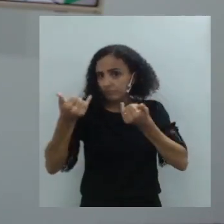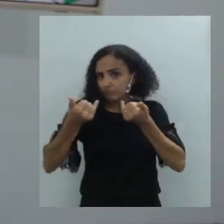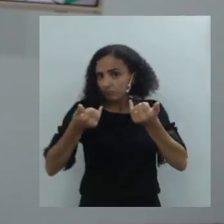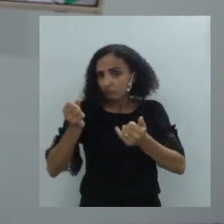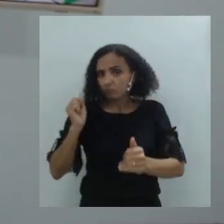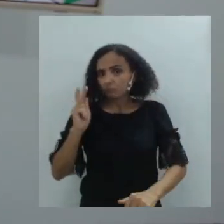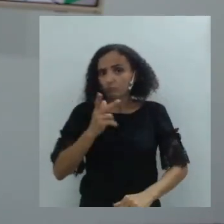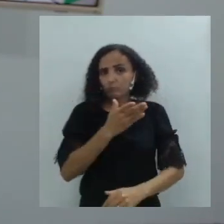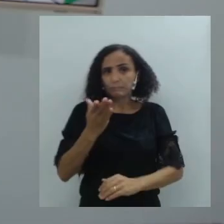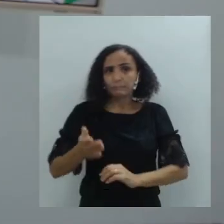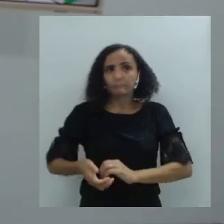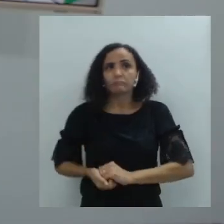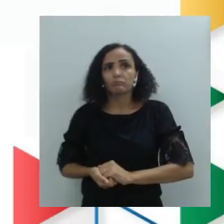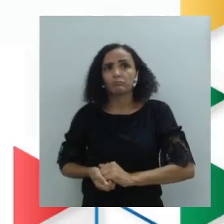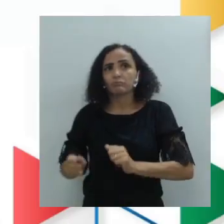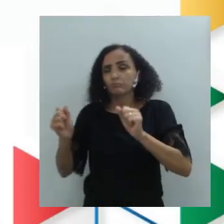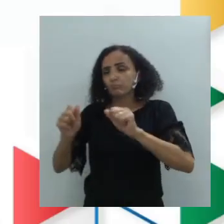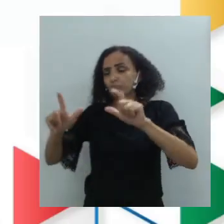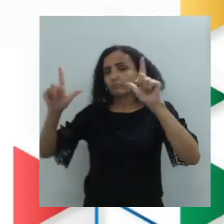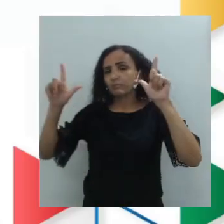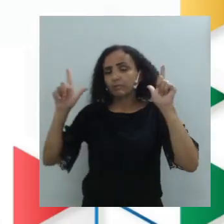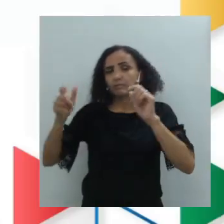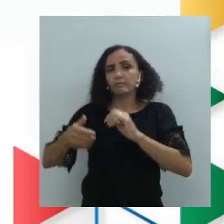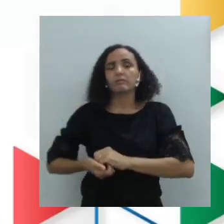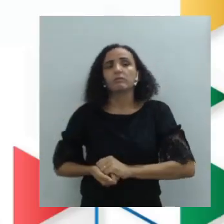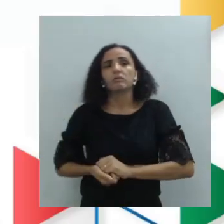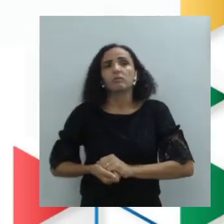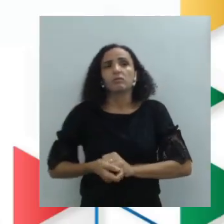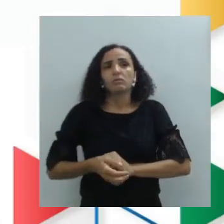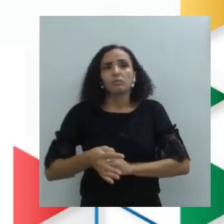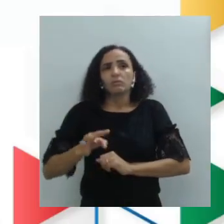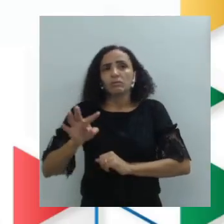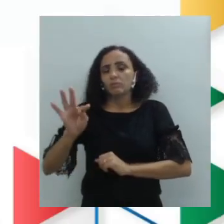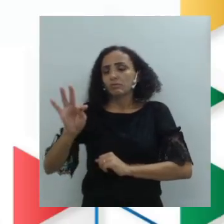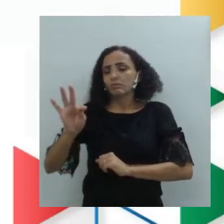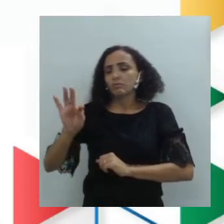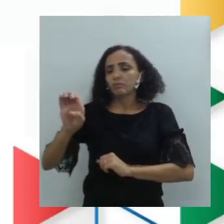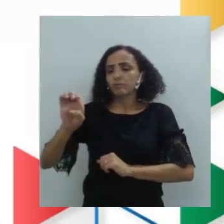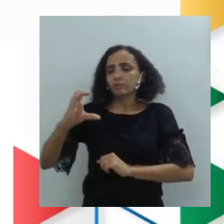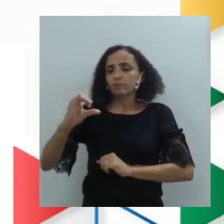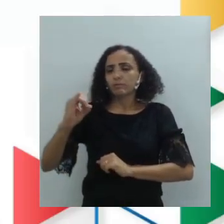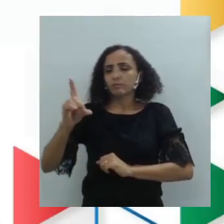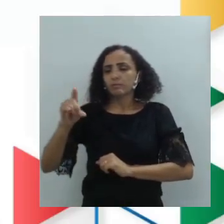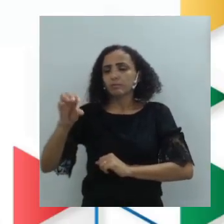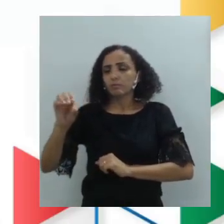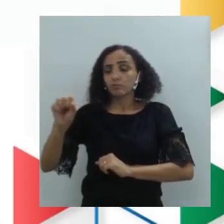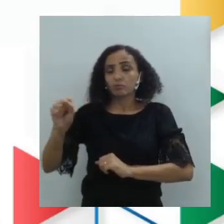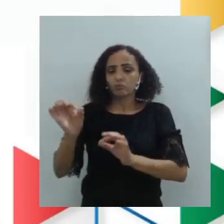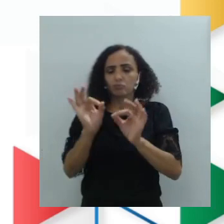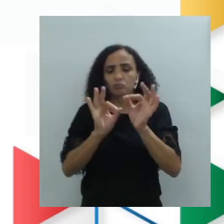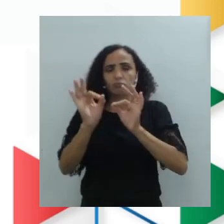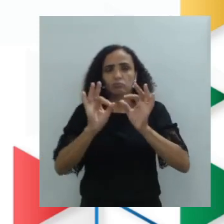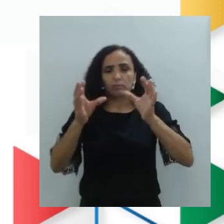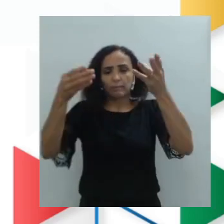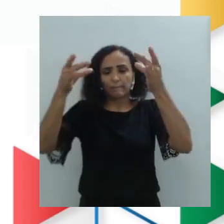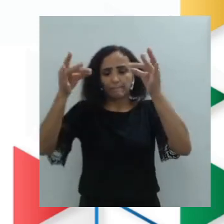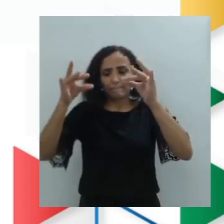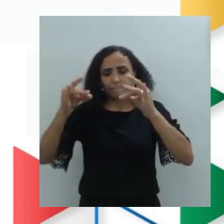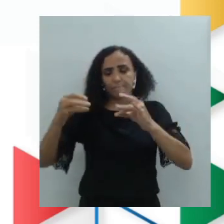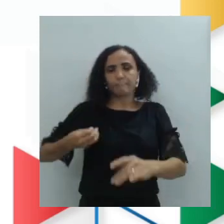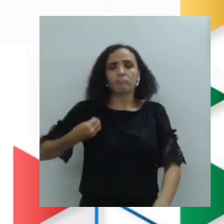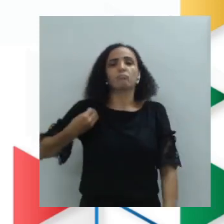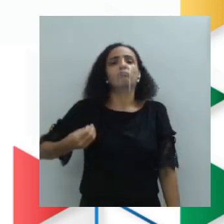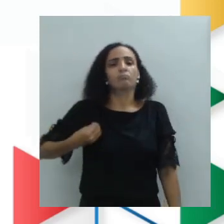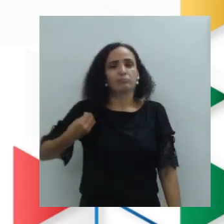Ok? Vamos lá. Na tela, os tecidos vivos. Os tecidos vivos se organizam em órgãos vivos, tá